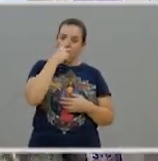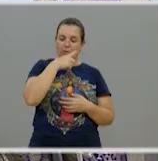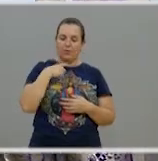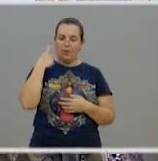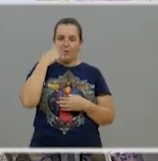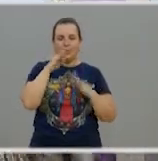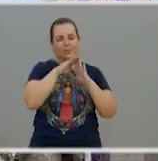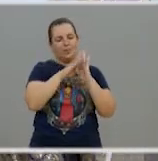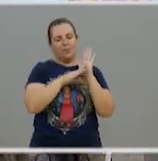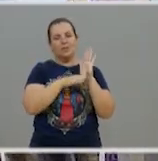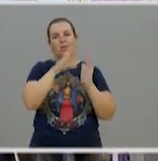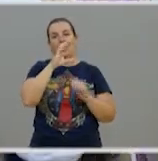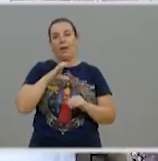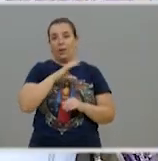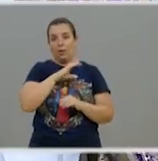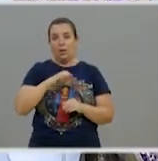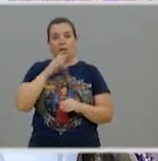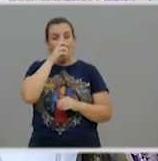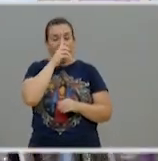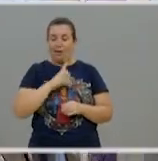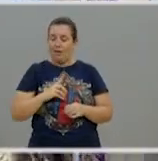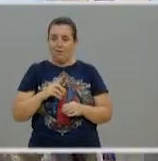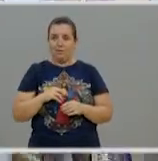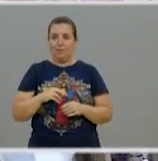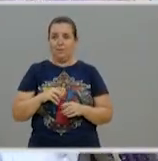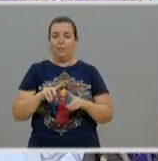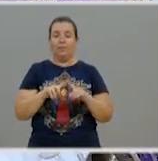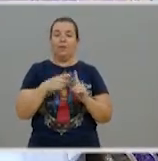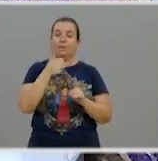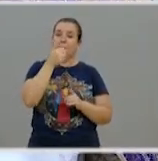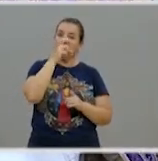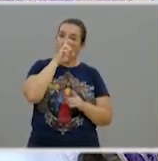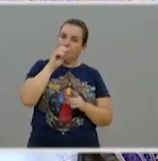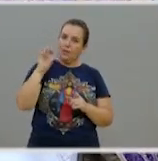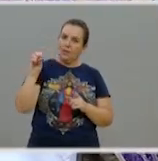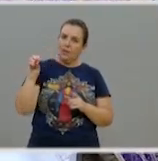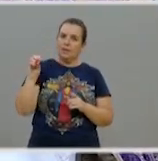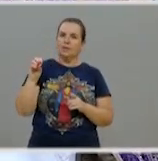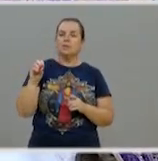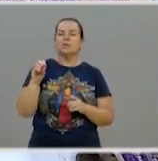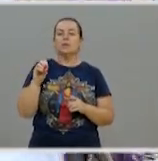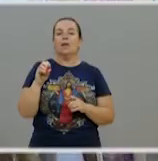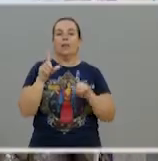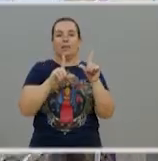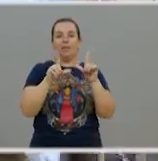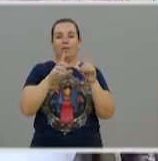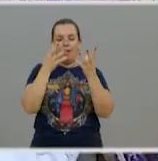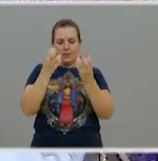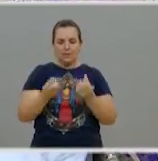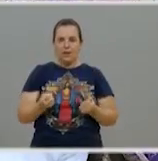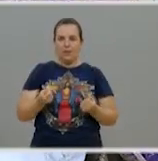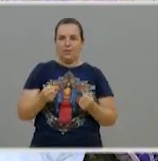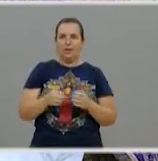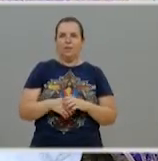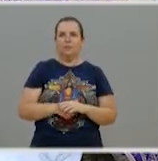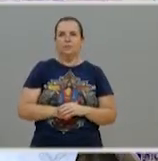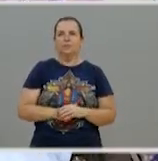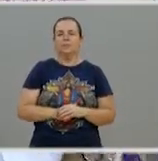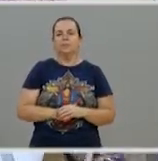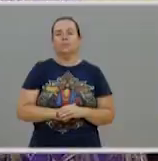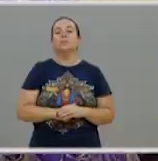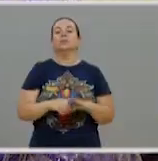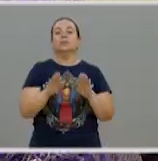de rádio e TV gratuitamente. Mais de 1.500 emissoras recebem gratuitamente. 10 mil crianças são